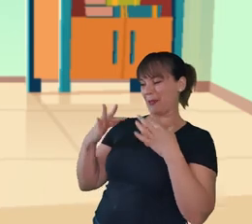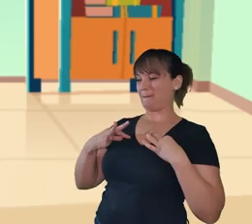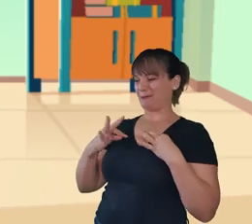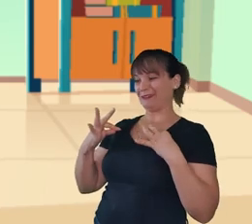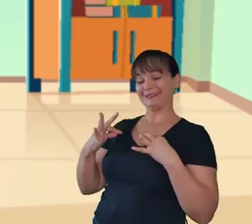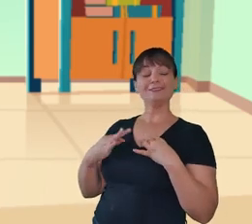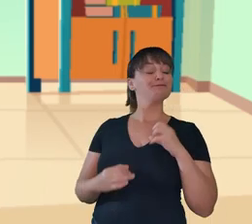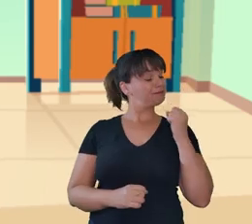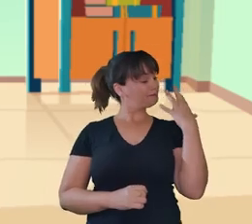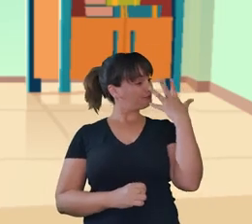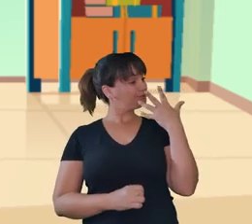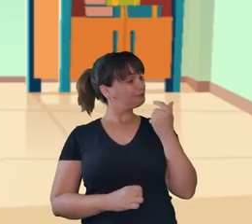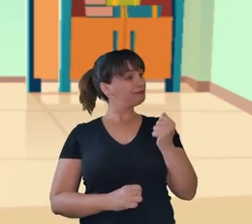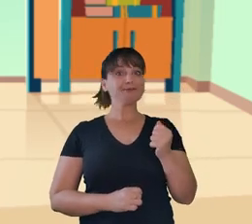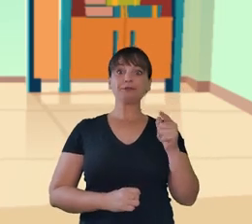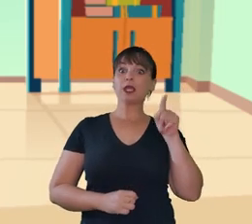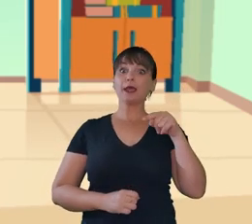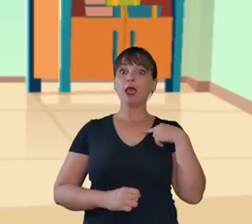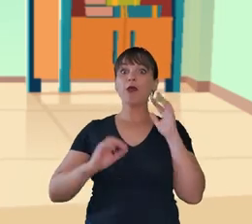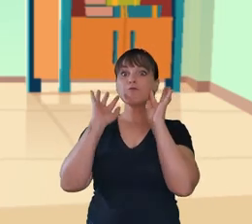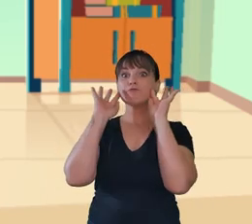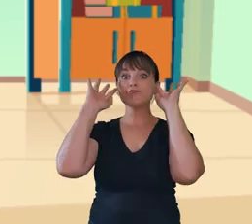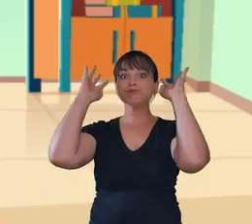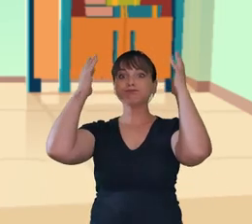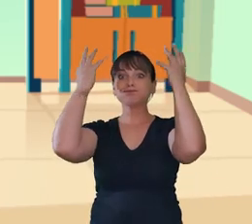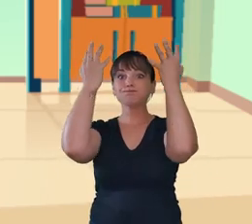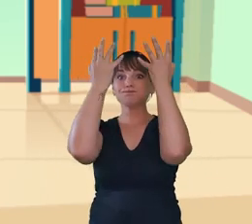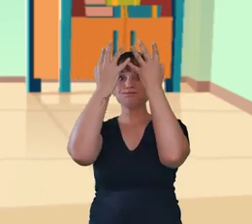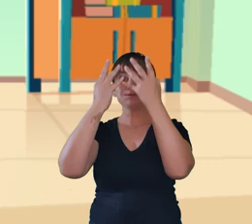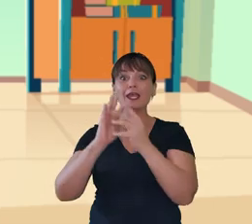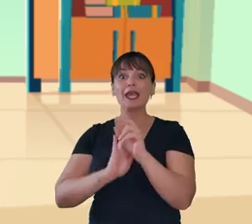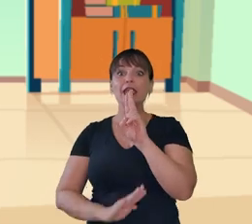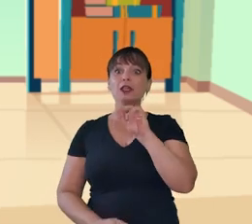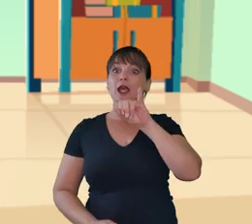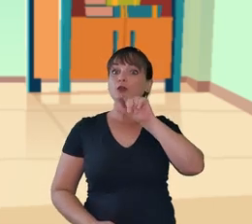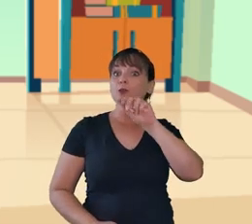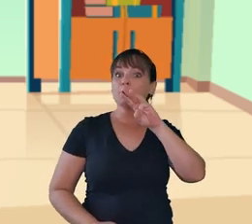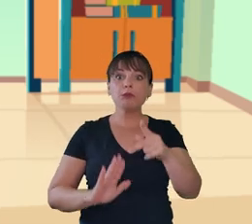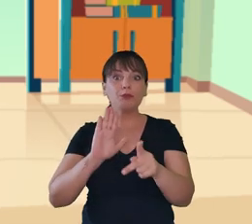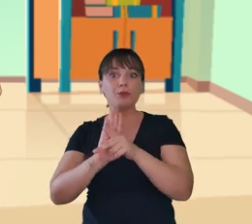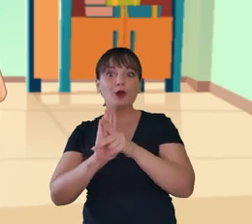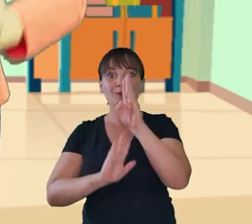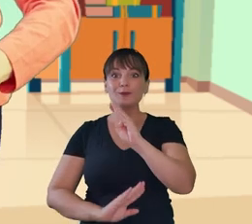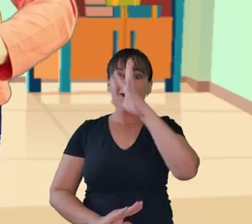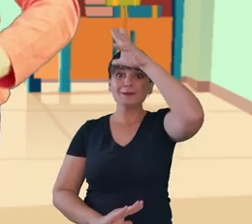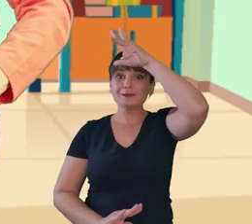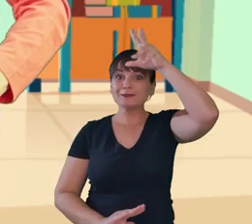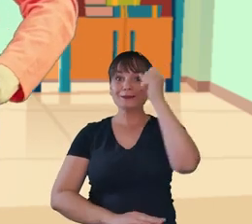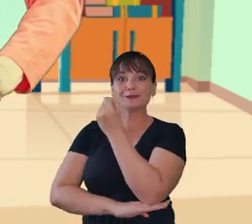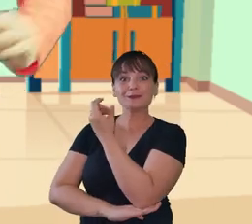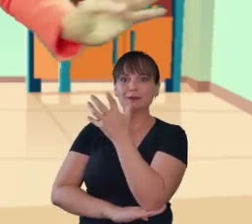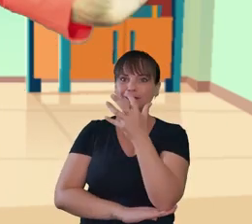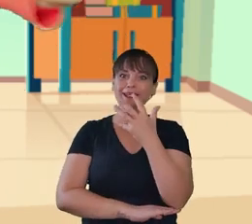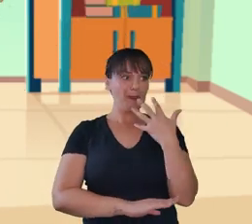Ficou bonito. É. E esse, olha, um cocá, tá vendo? Dos Yanomamis aqui do Brasil, da Floresta Amazônica. Legal, hein? Muito